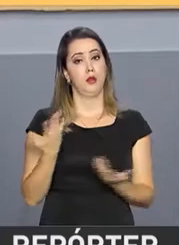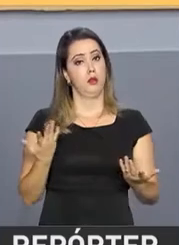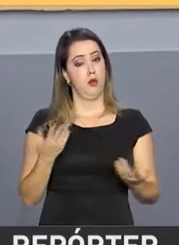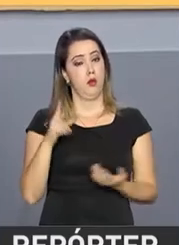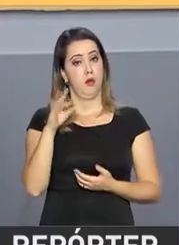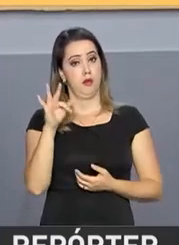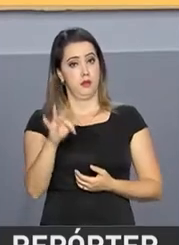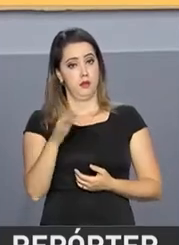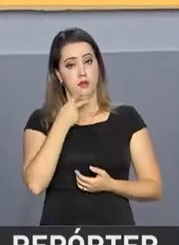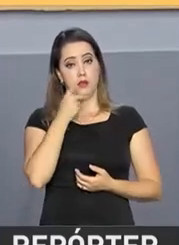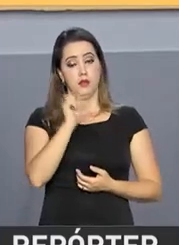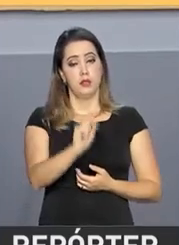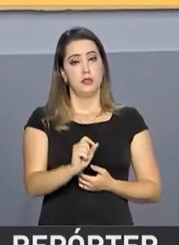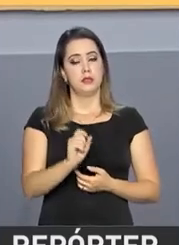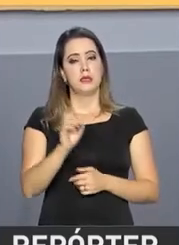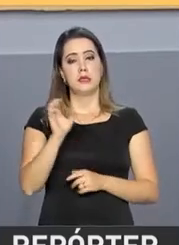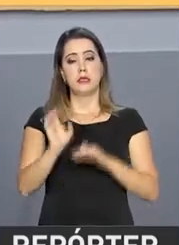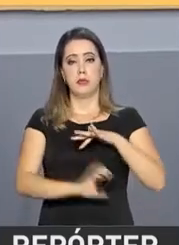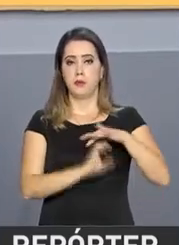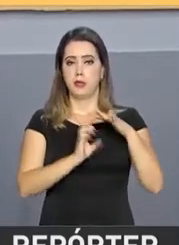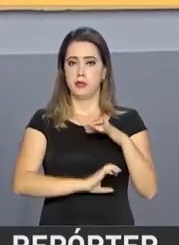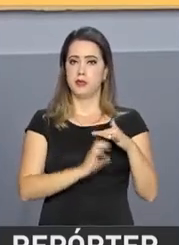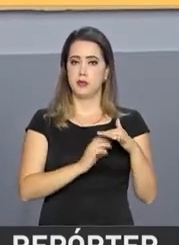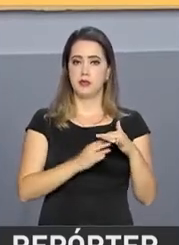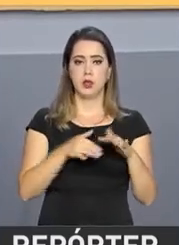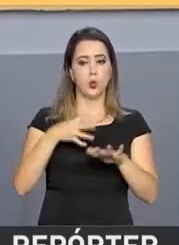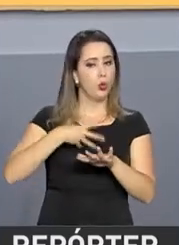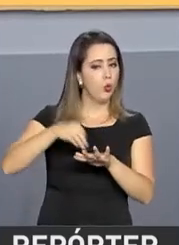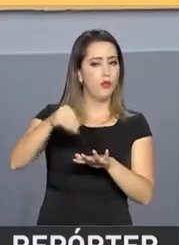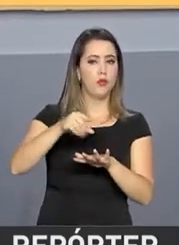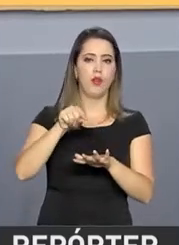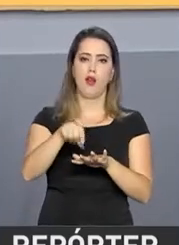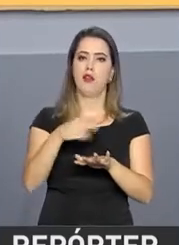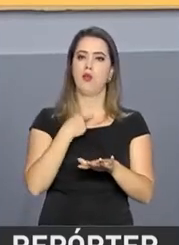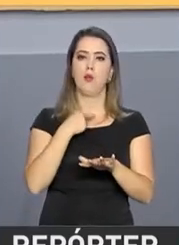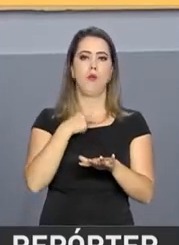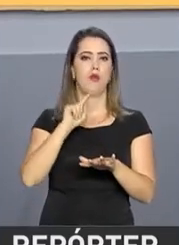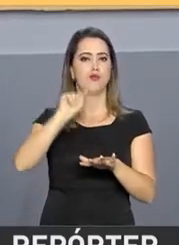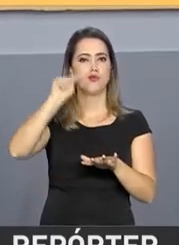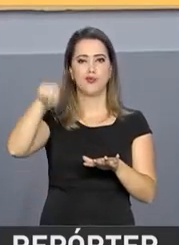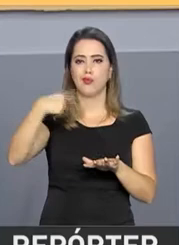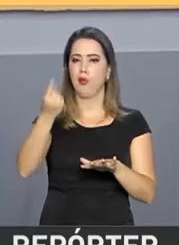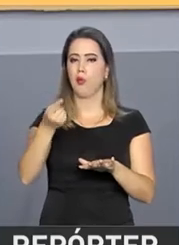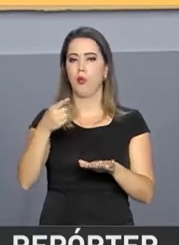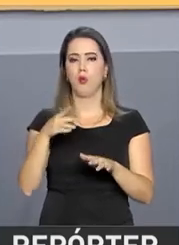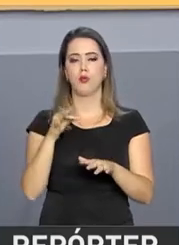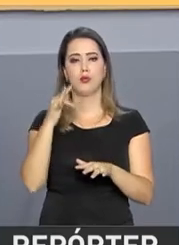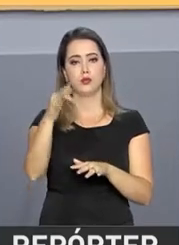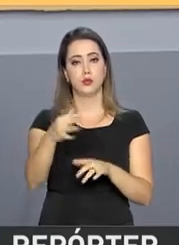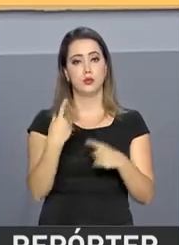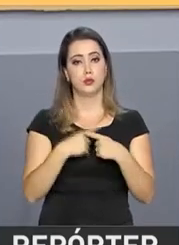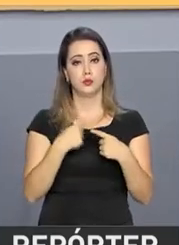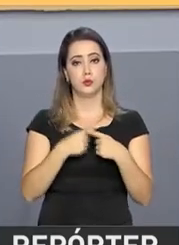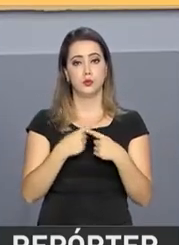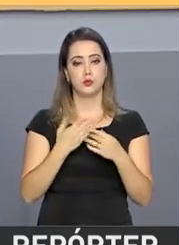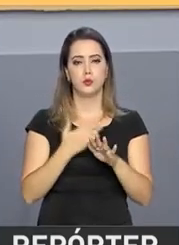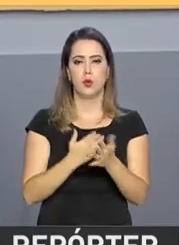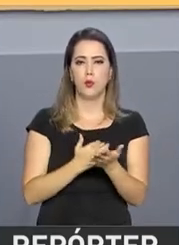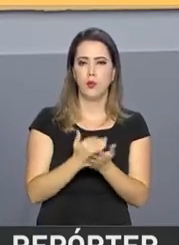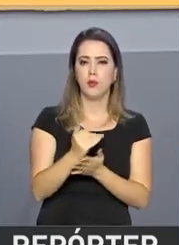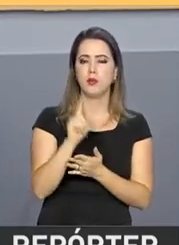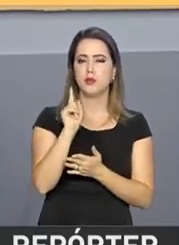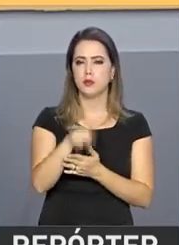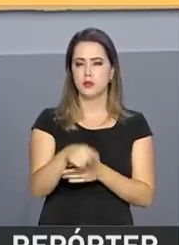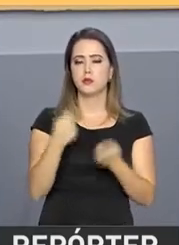empregadores que não enviarem as informações dentro do prazo não conseguirão incluir dados nas outras fases, já que as etapas iniciais